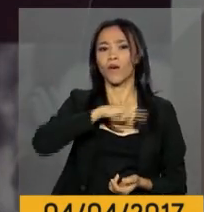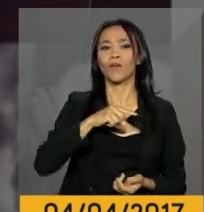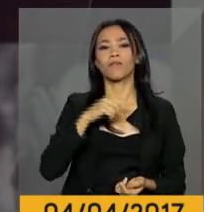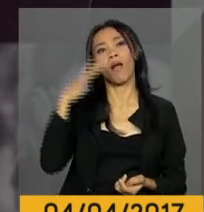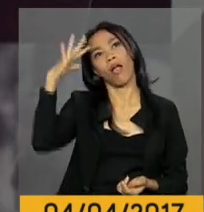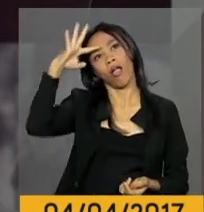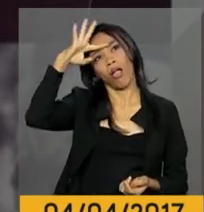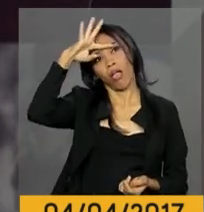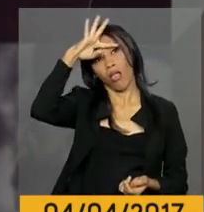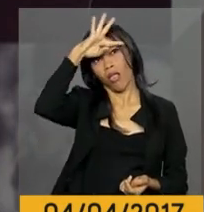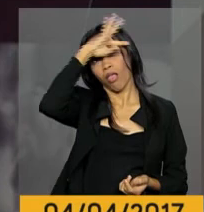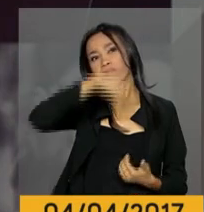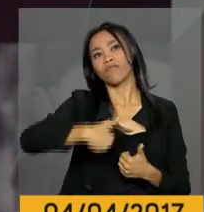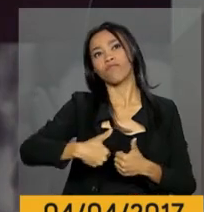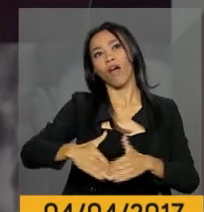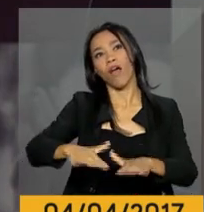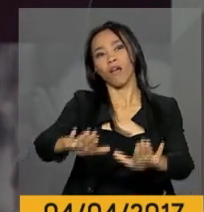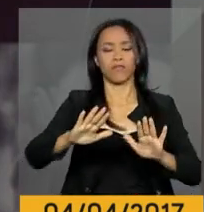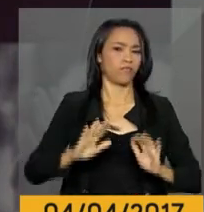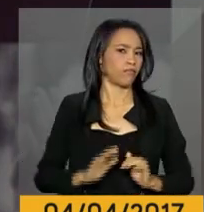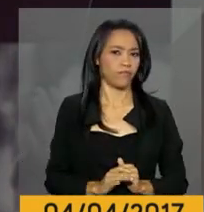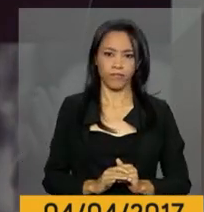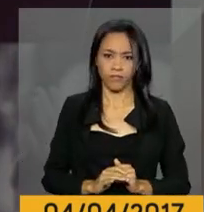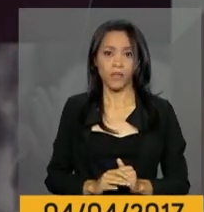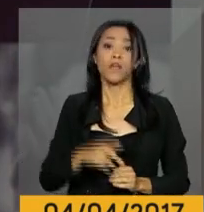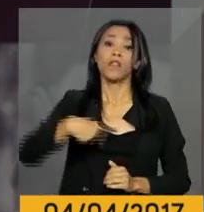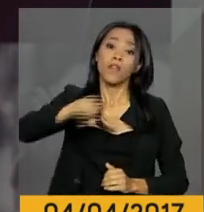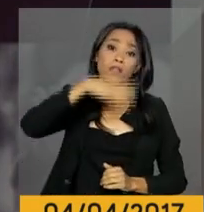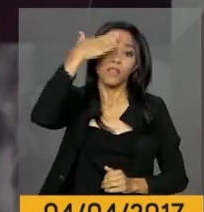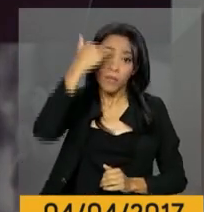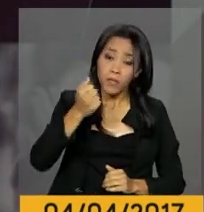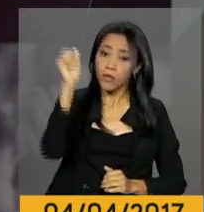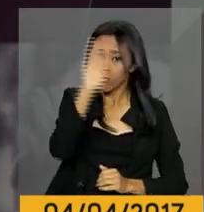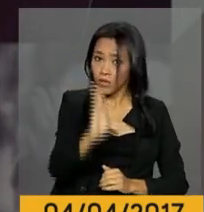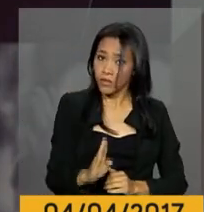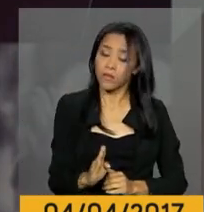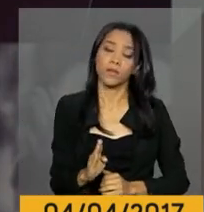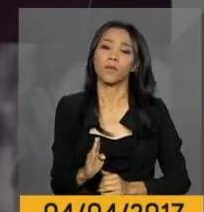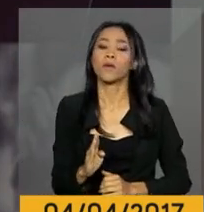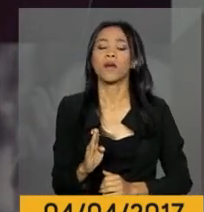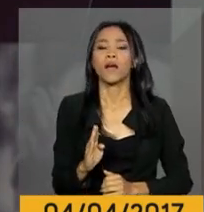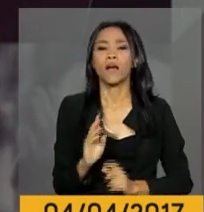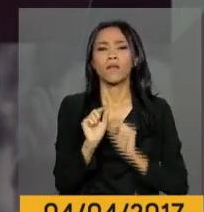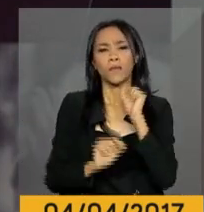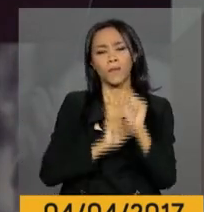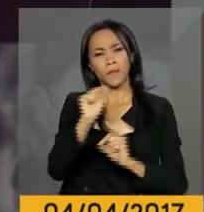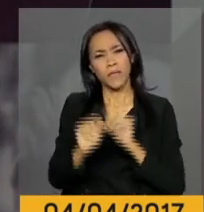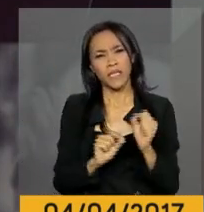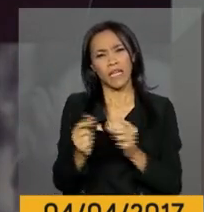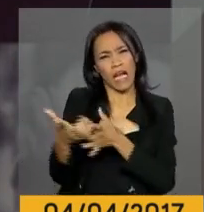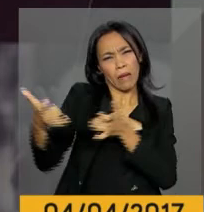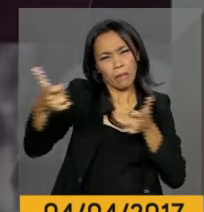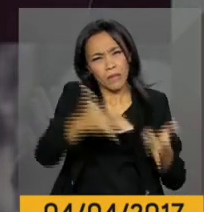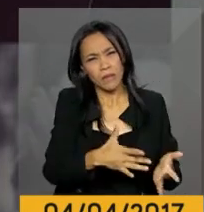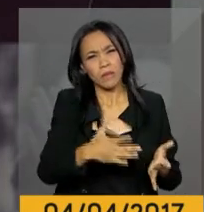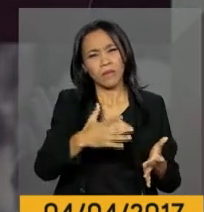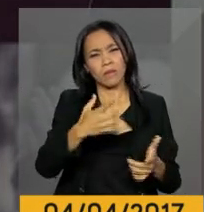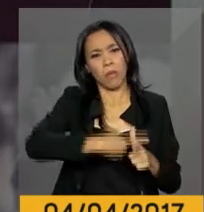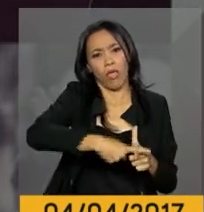distrair. O Brasil, sabemos todos, começa a sair de sua mais grave crise